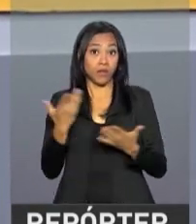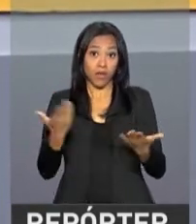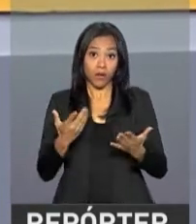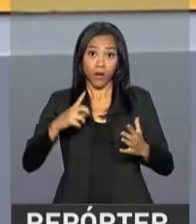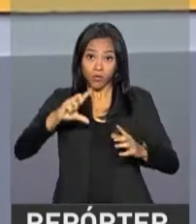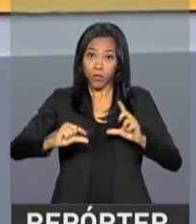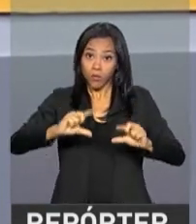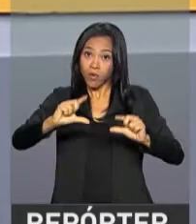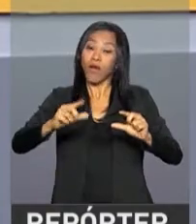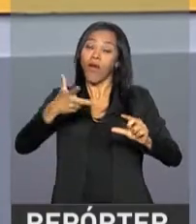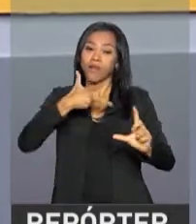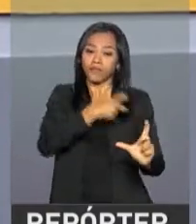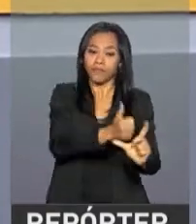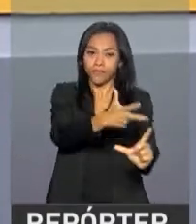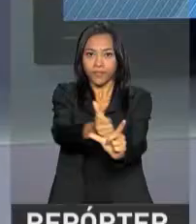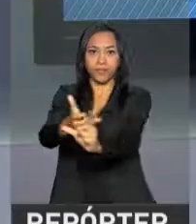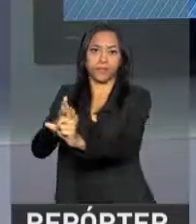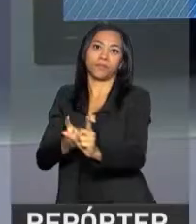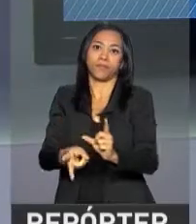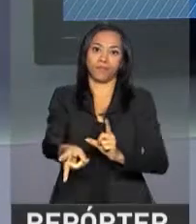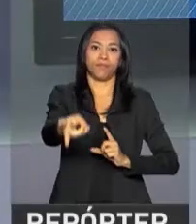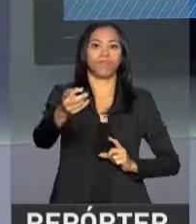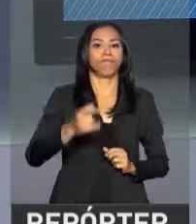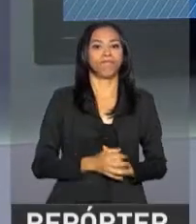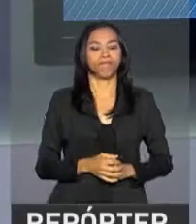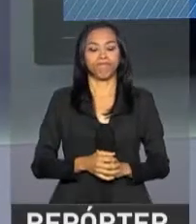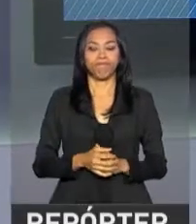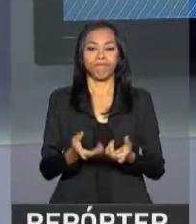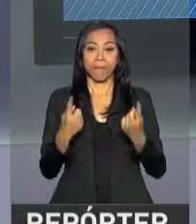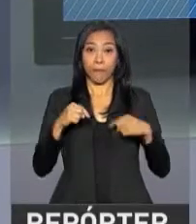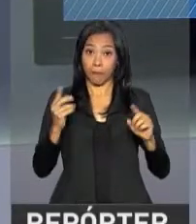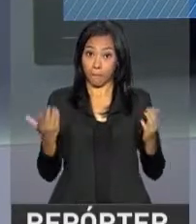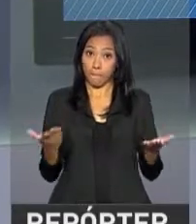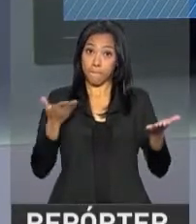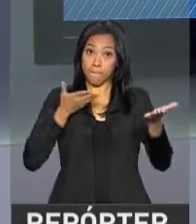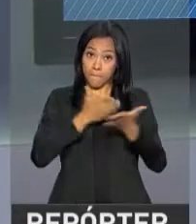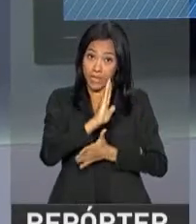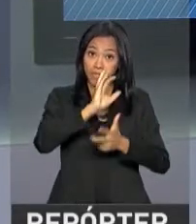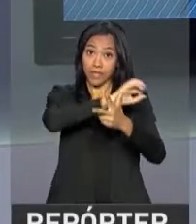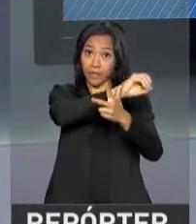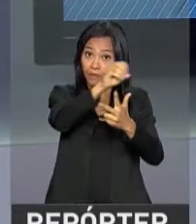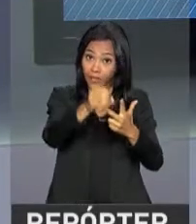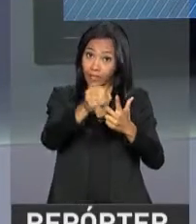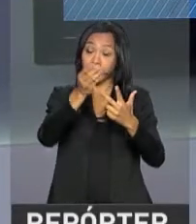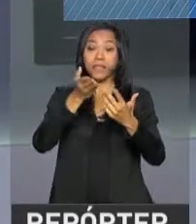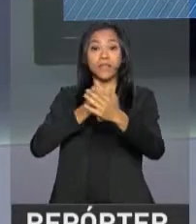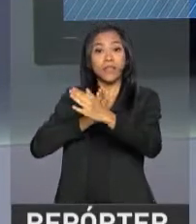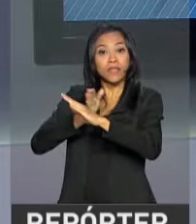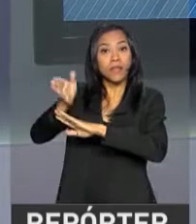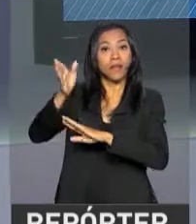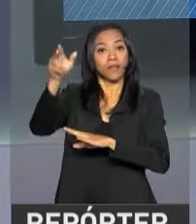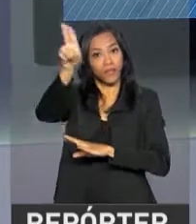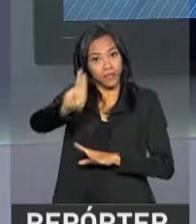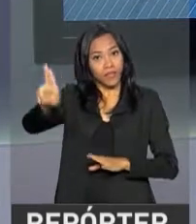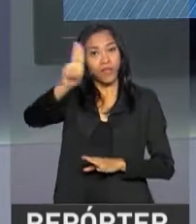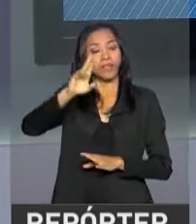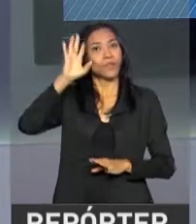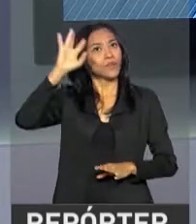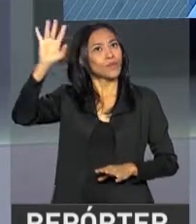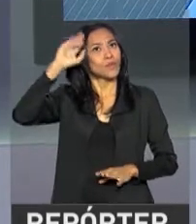gradativa da vacinação passar no enem ingressar numa boa faculdade é o sonho de muita gente